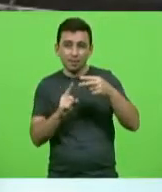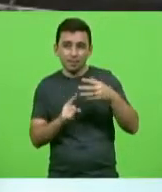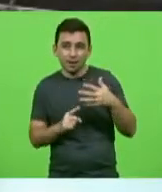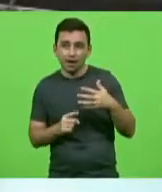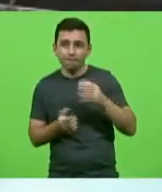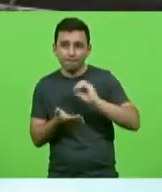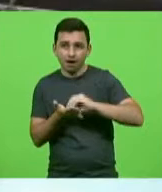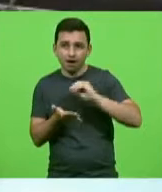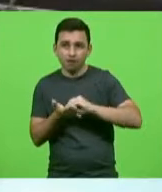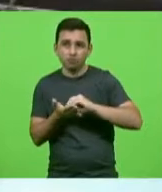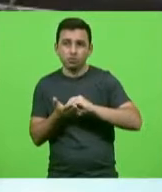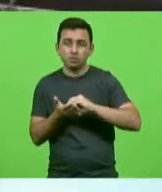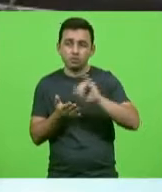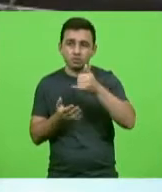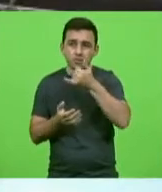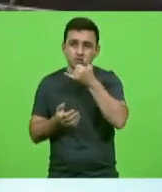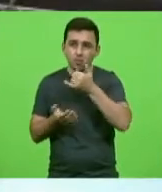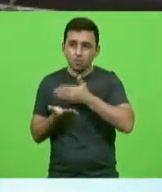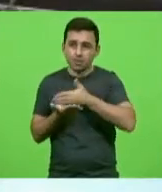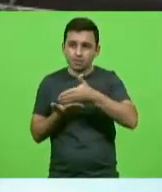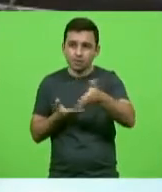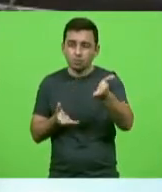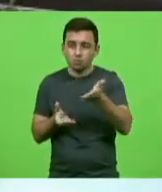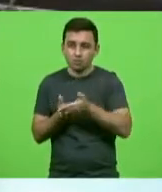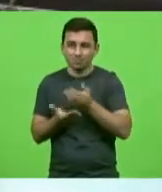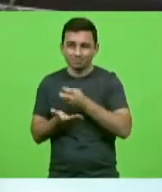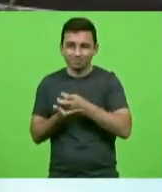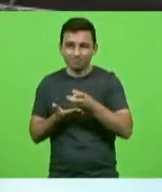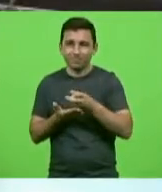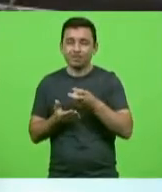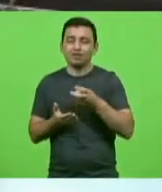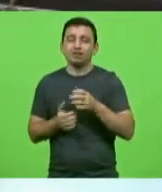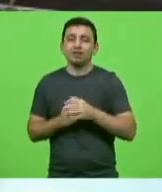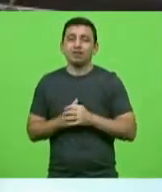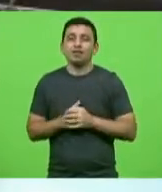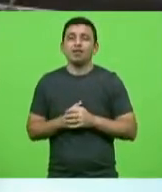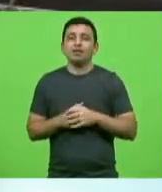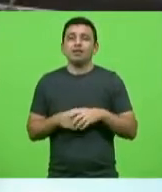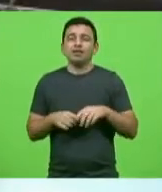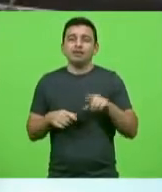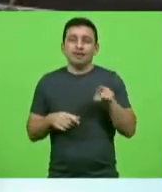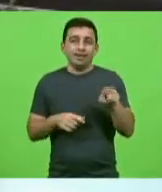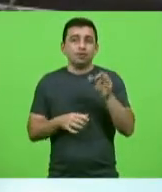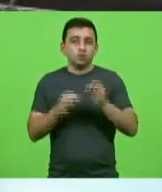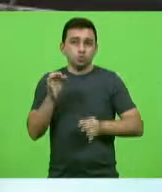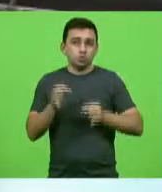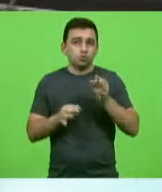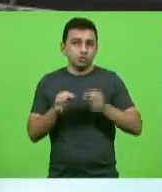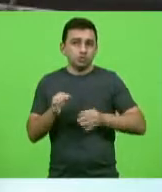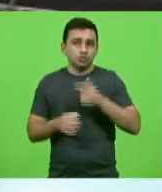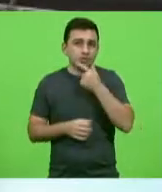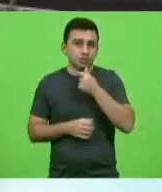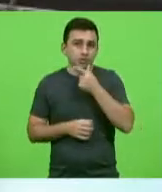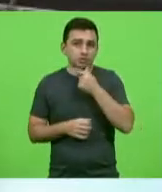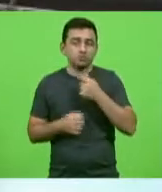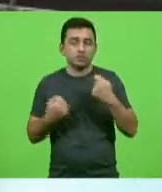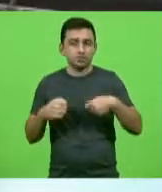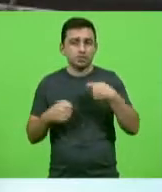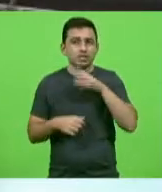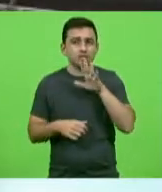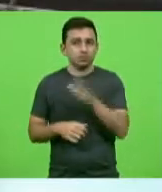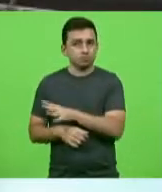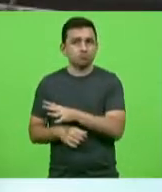sejam insuficientes para justificar a abertura do processo penal, deve o juiz rejeitar a